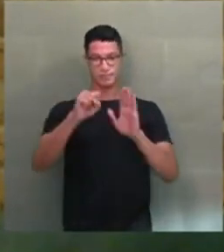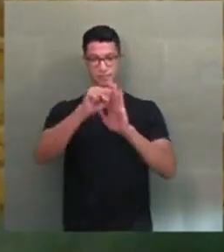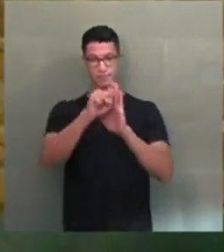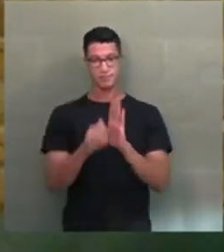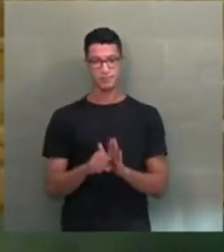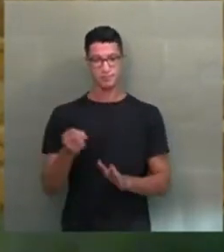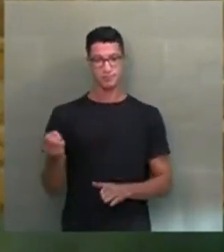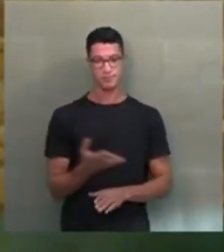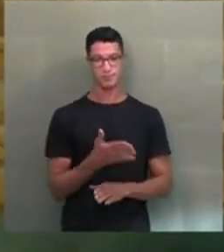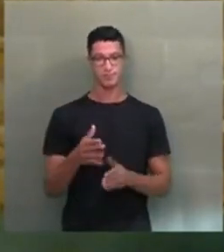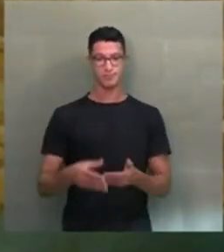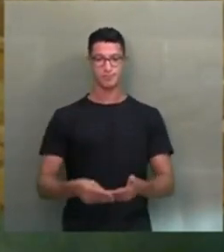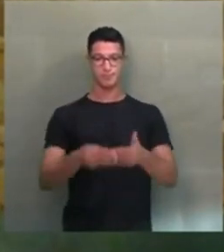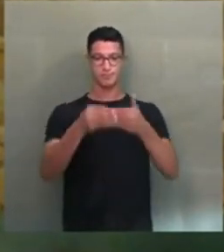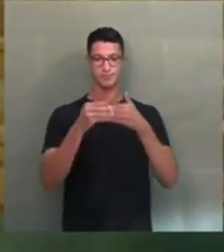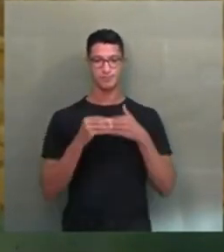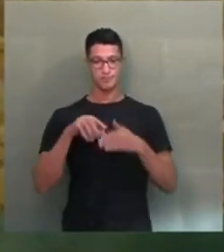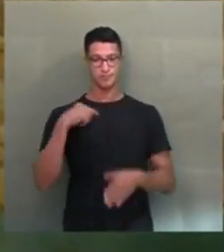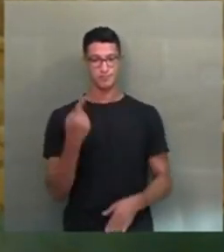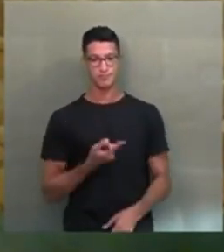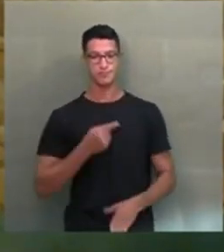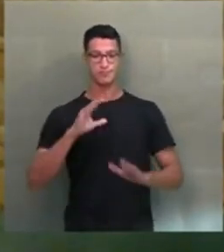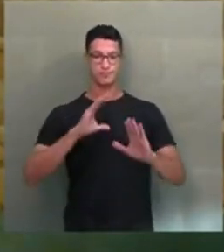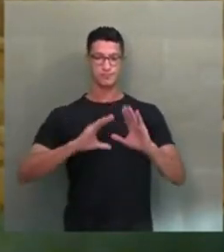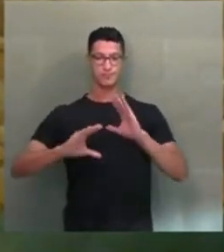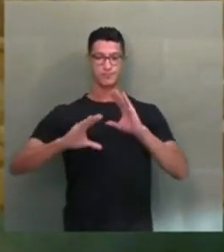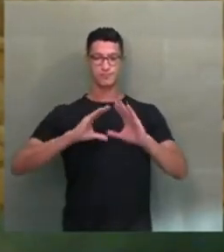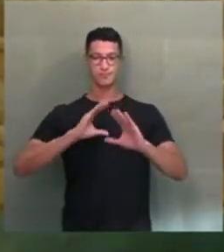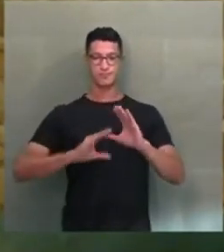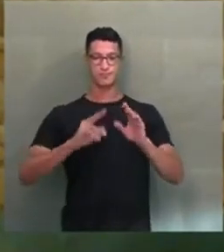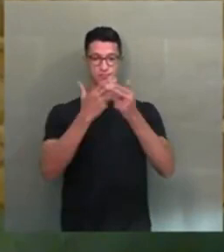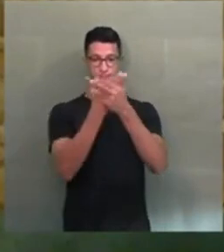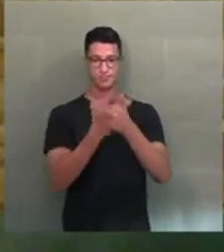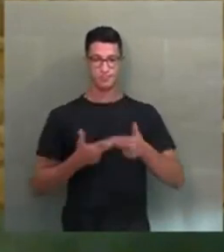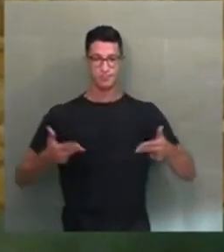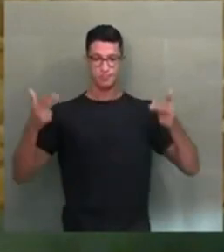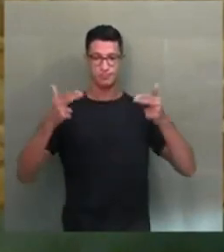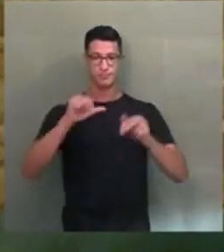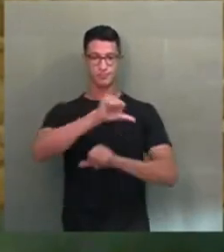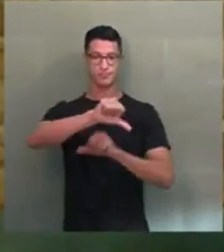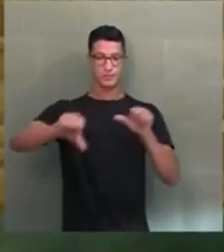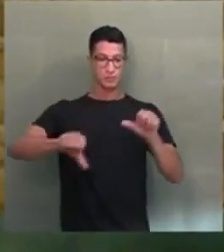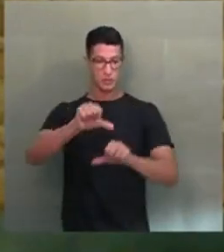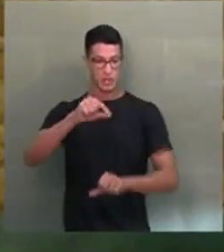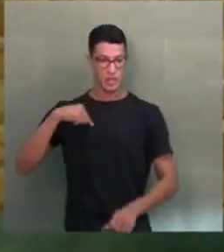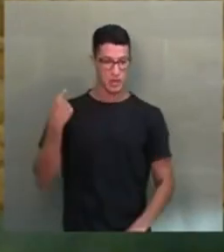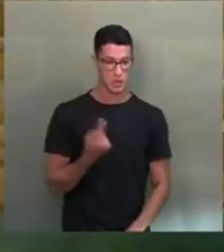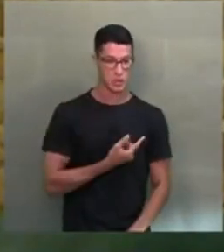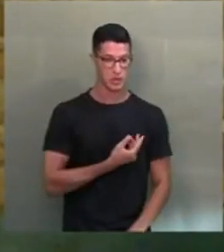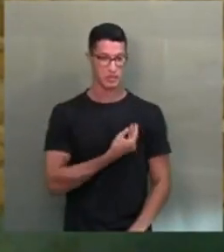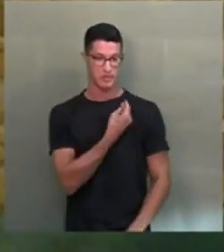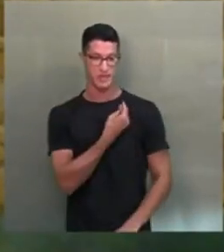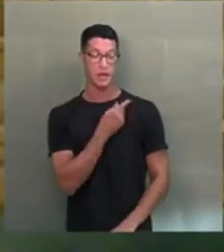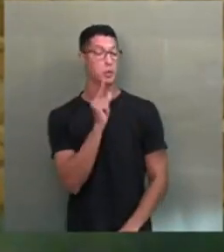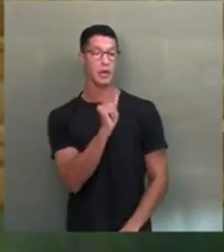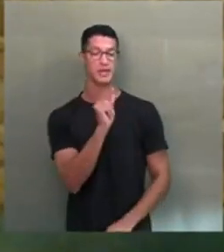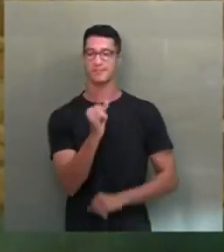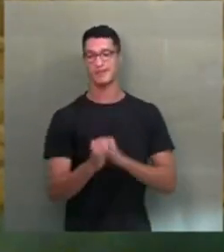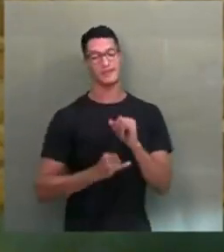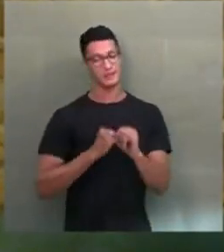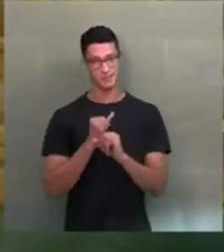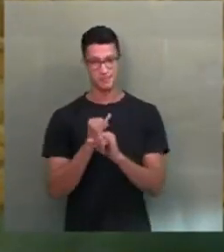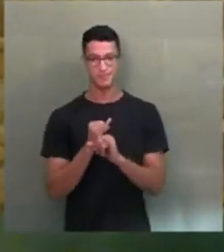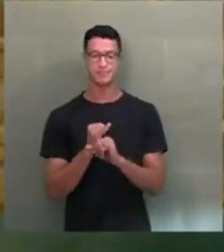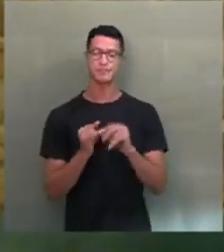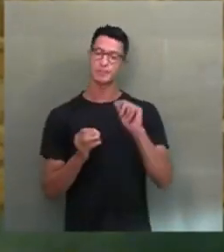milênio, trazerem para a nova comunicação a grande novidade que iria mudar a vida de todos nós, a internet. Foram,